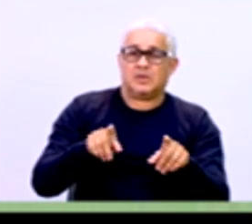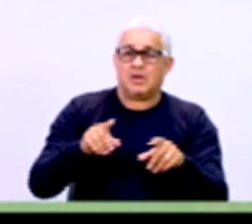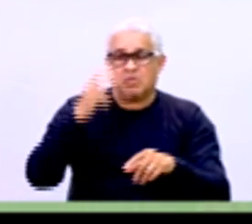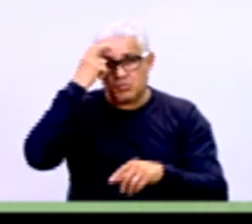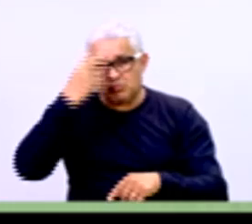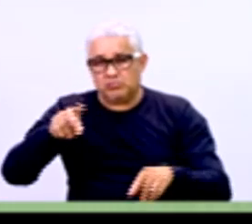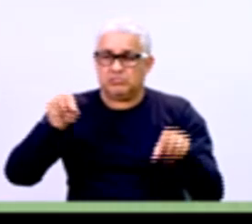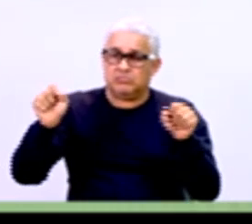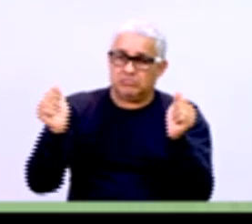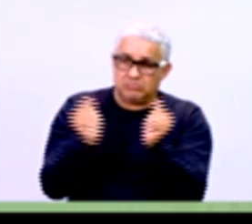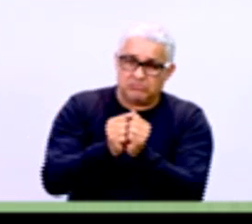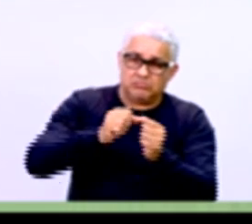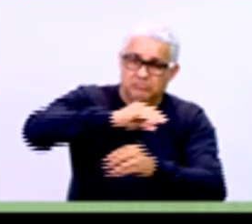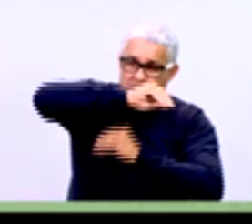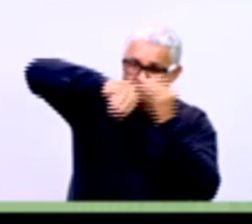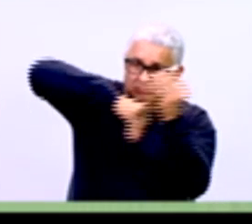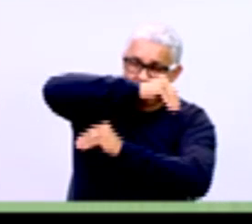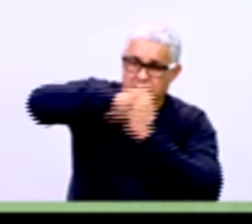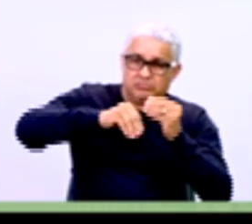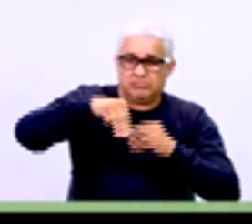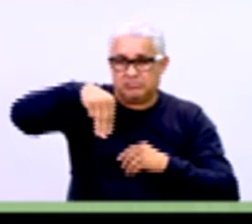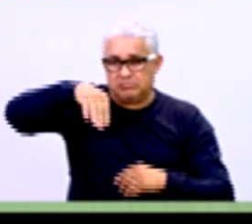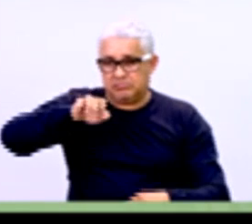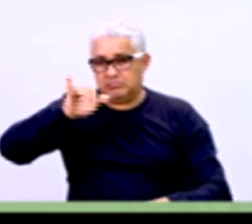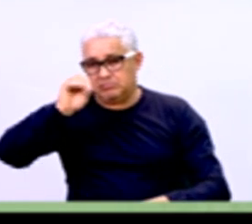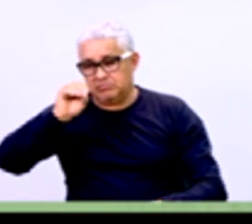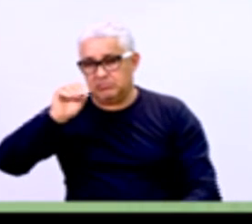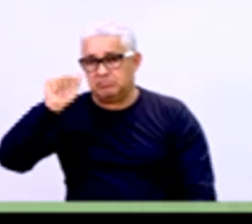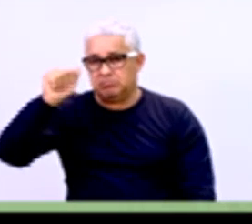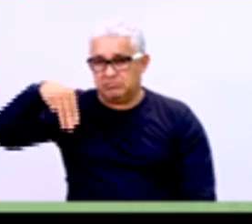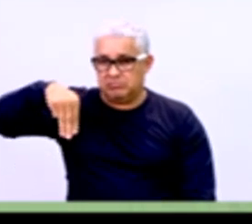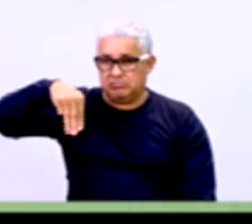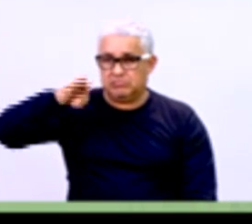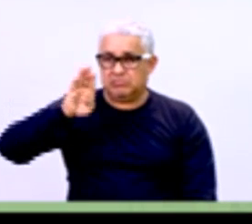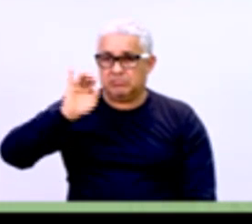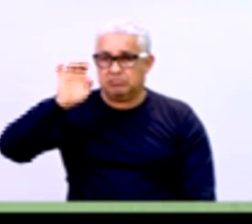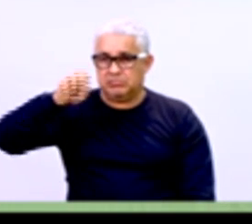culturais, formando então o meio ambiente, certo?